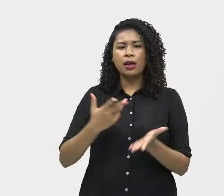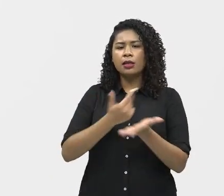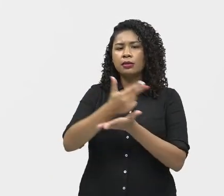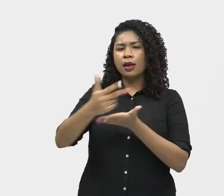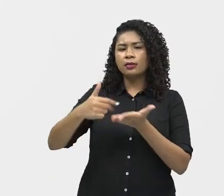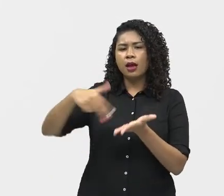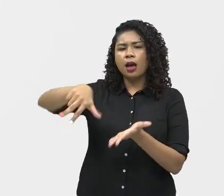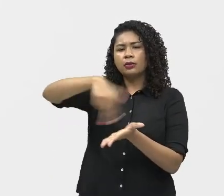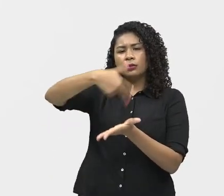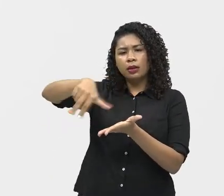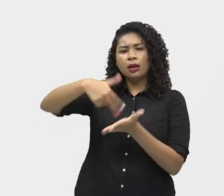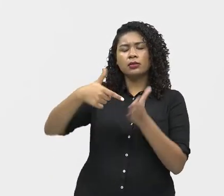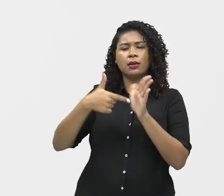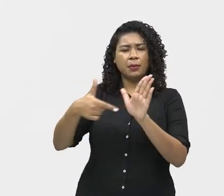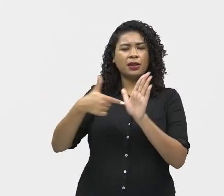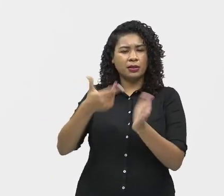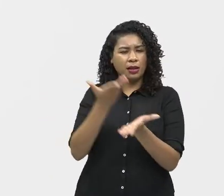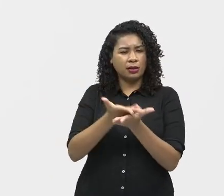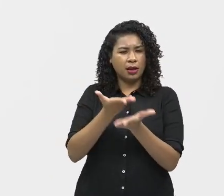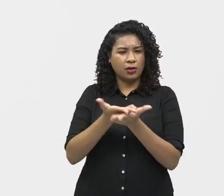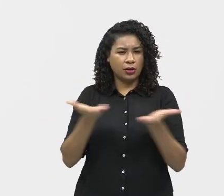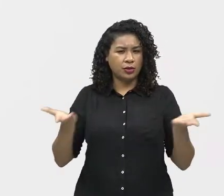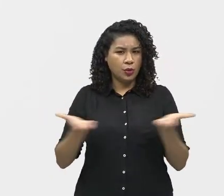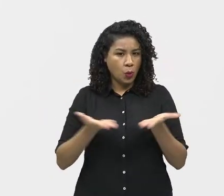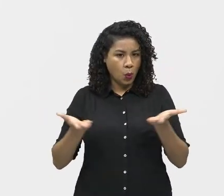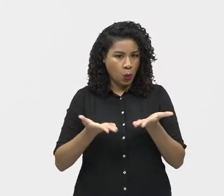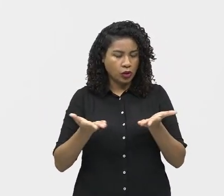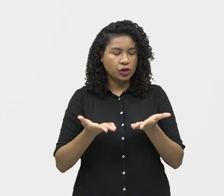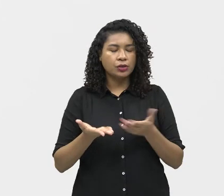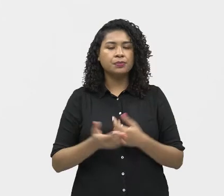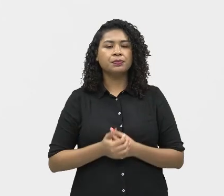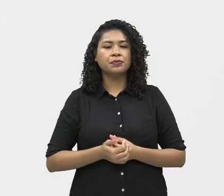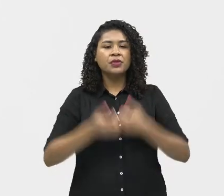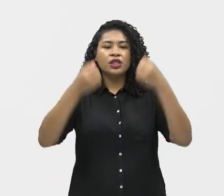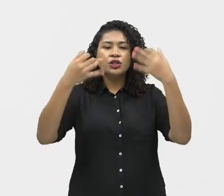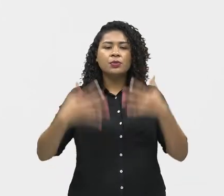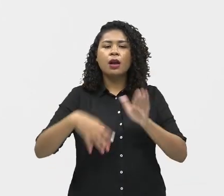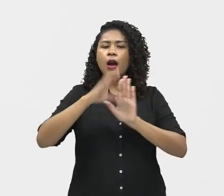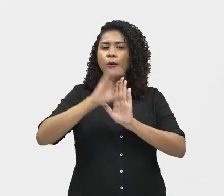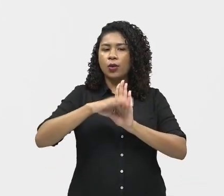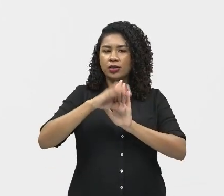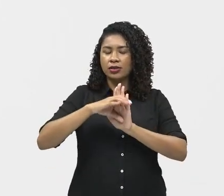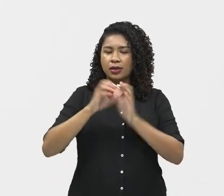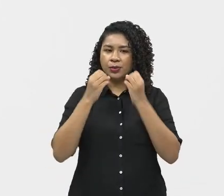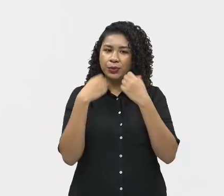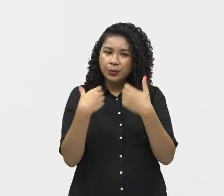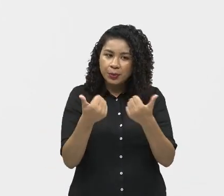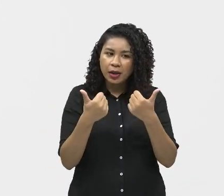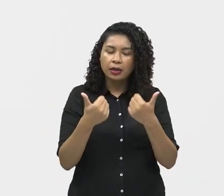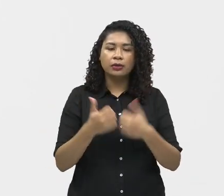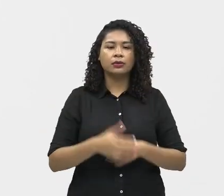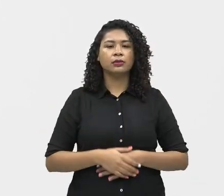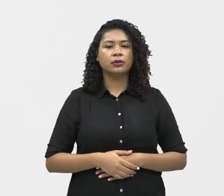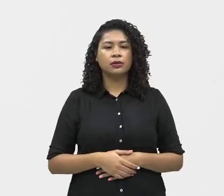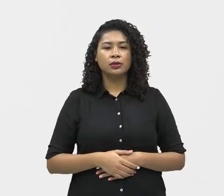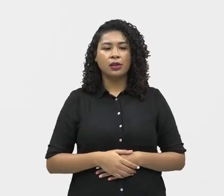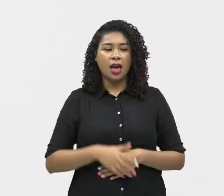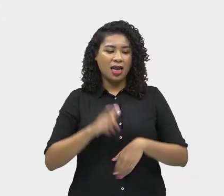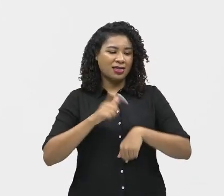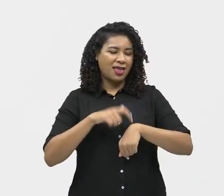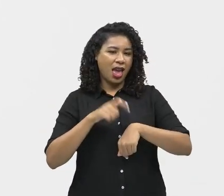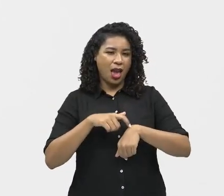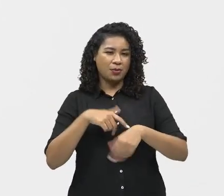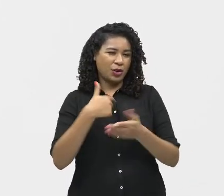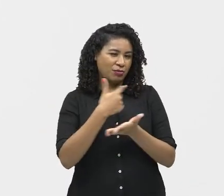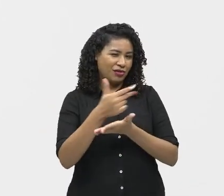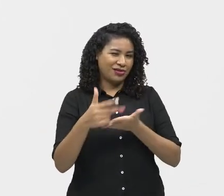desenhar uma dança apresentada na aula e explicar o conceito. Então, vocês não vão ter tempo de desenhar, vocês